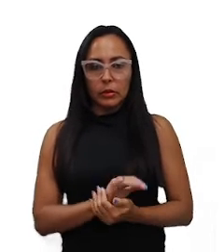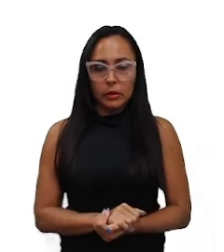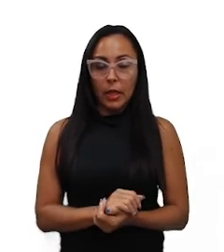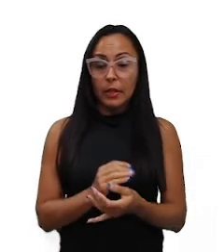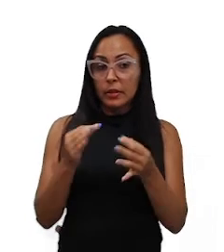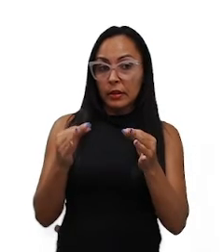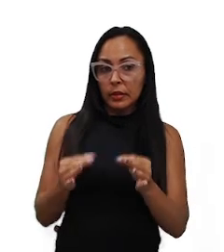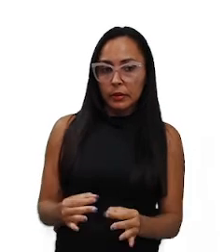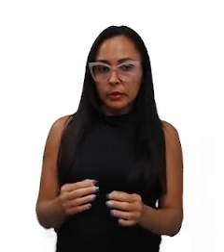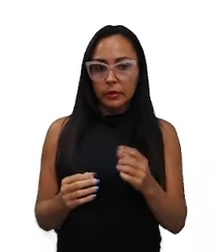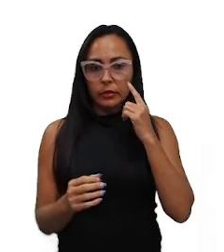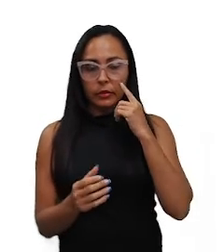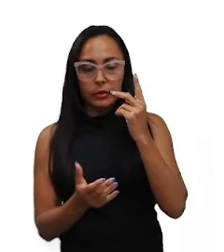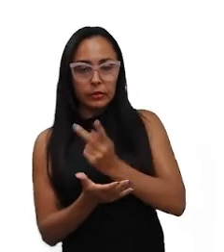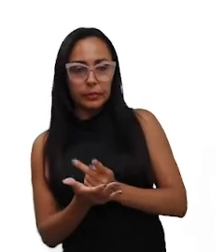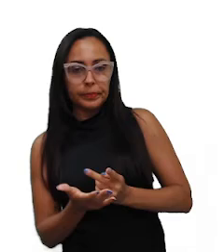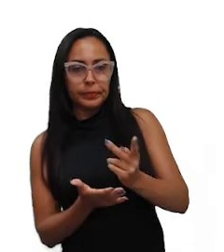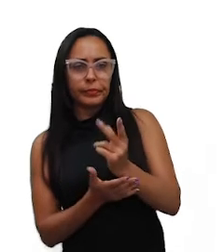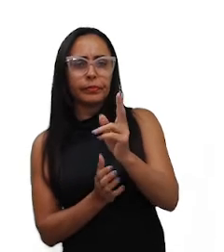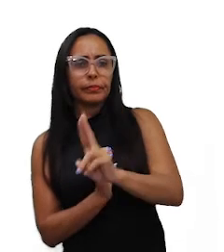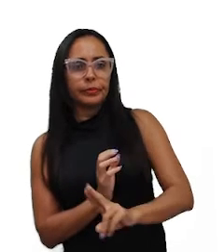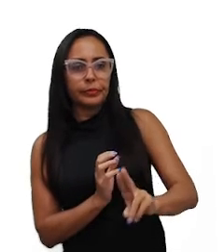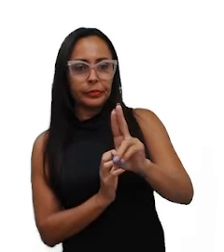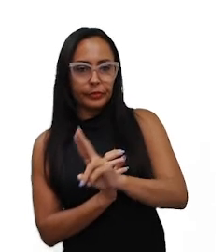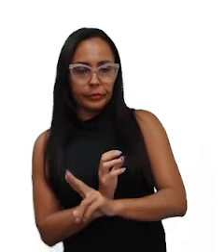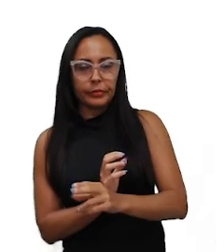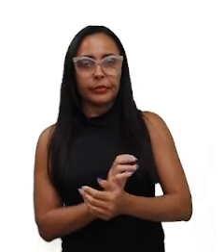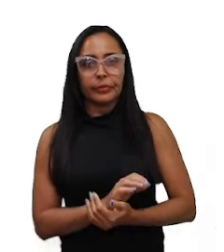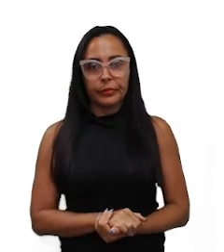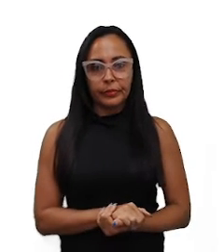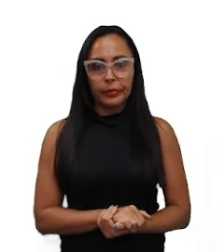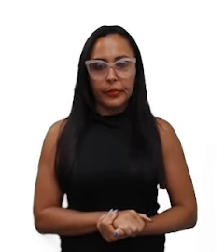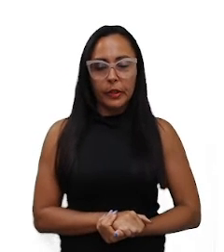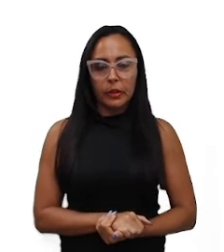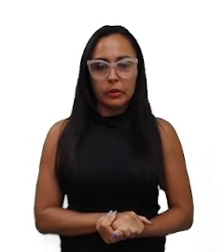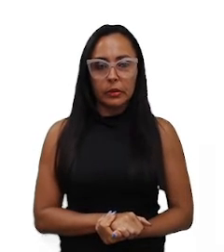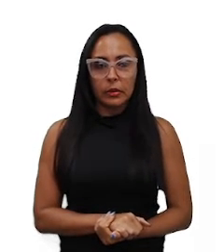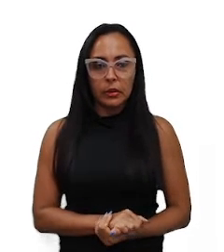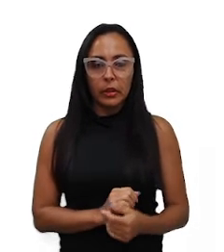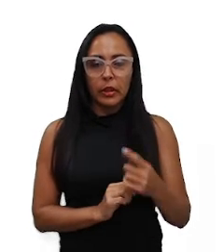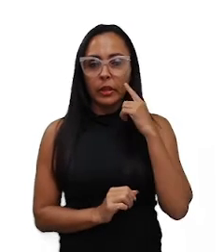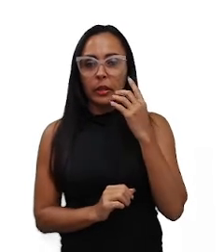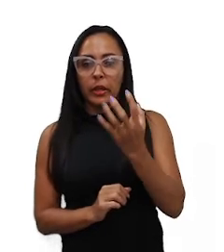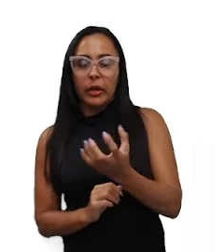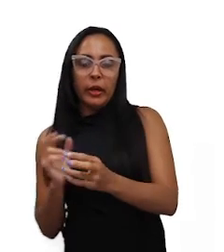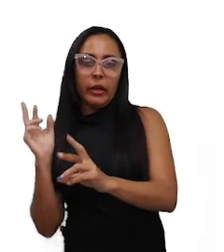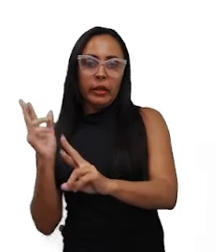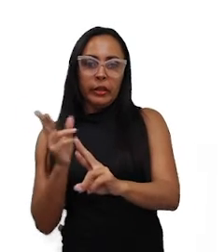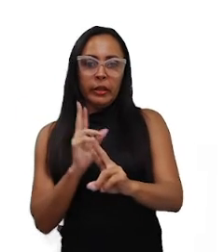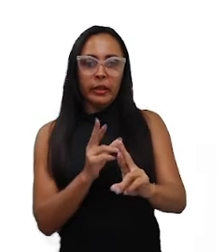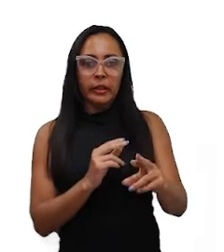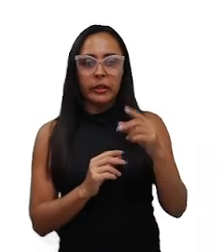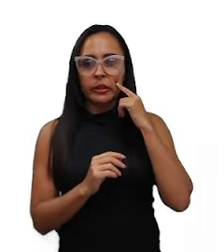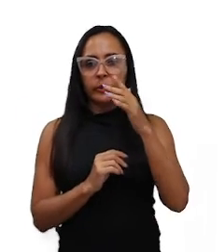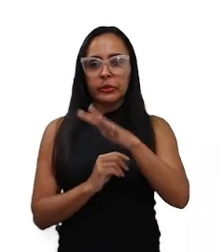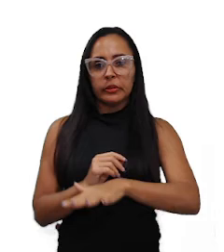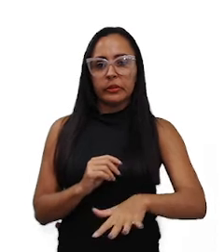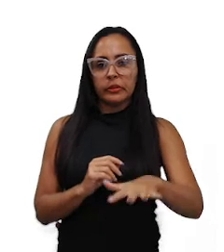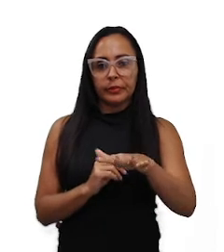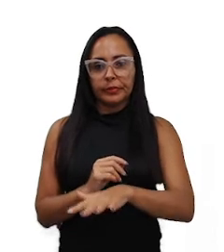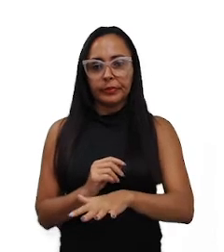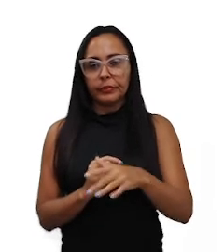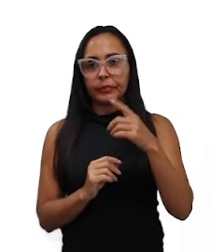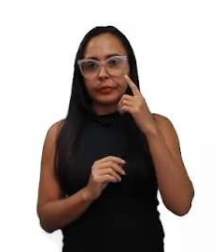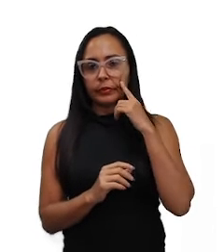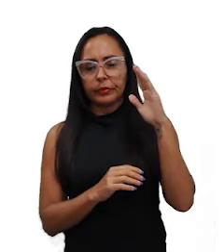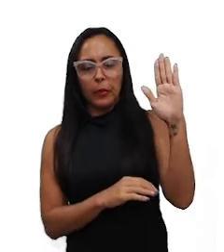exatamente o desenho que a gente utiliza no design de interiores. Né? Quando a gente quer representar uma sala, um quarto, um